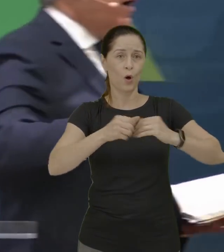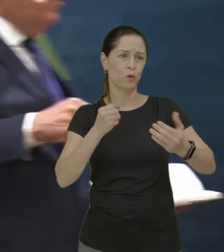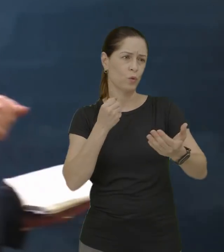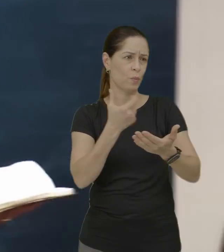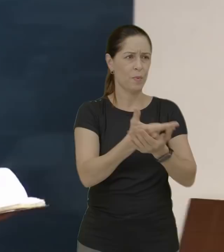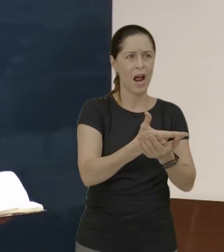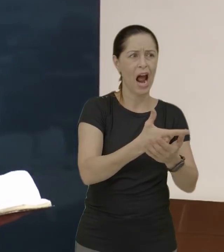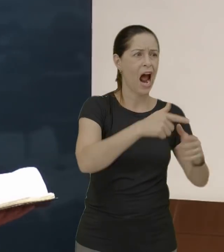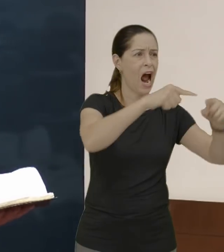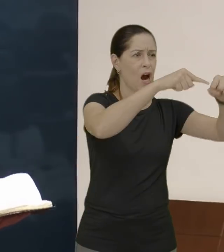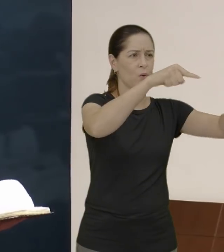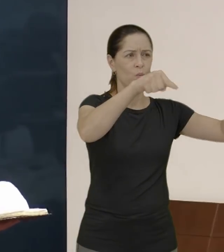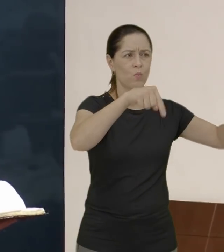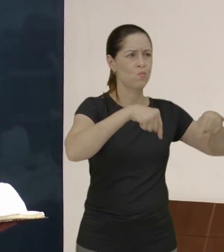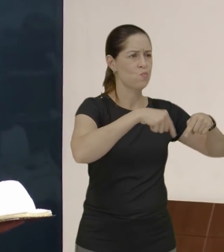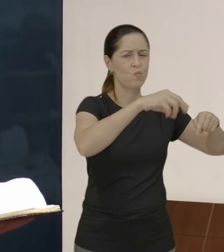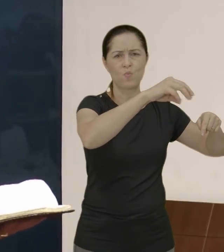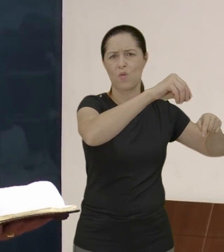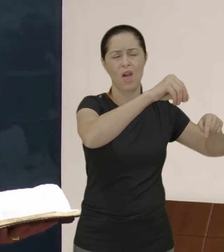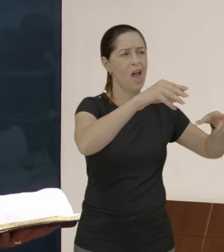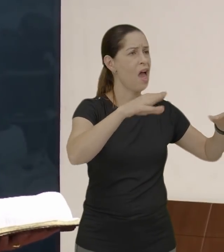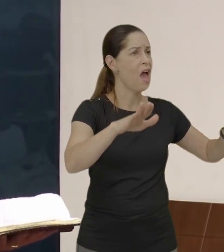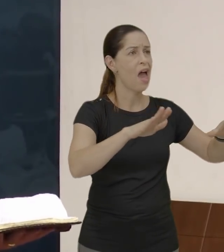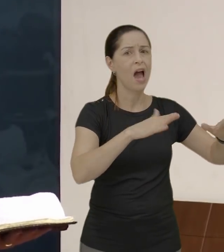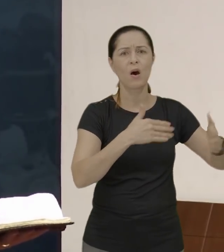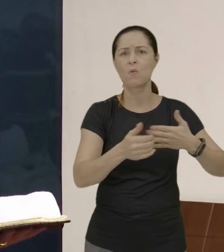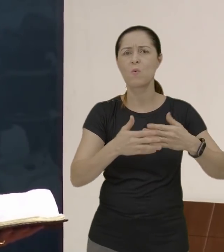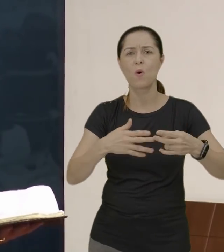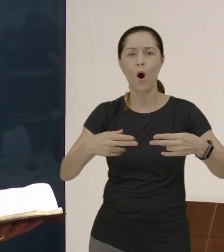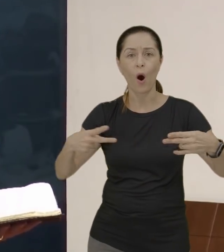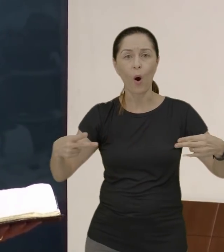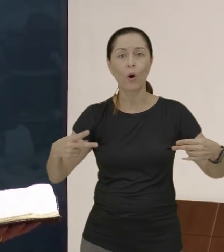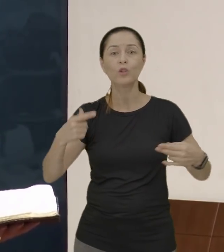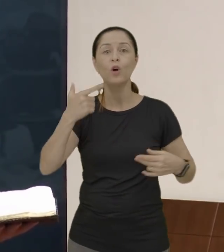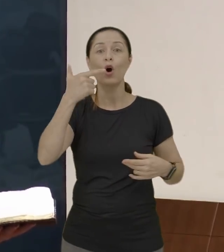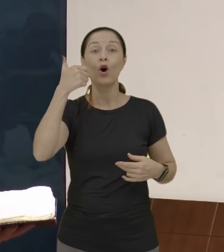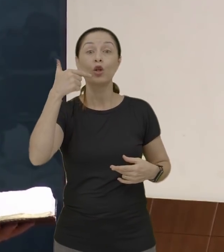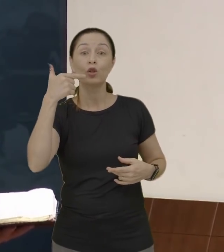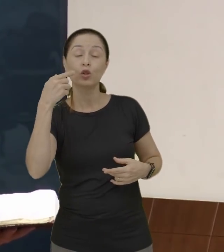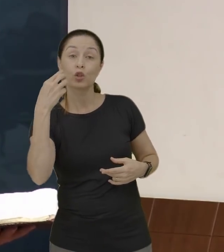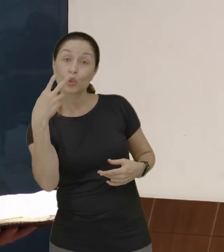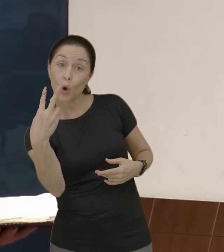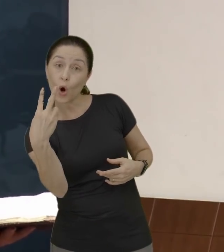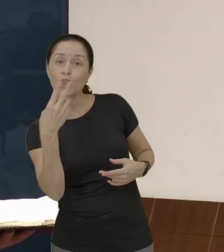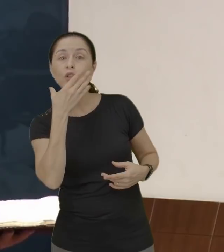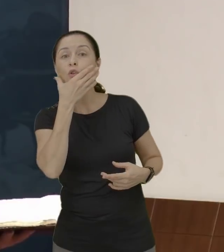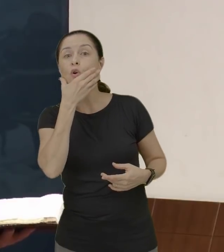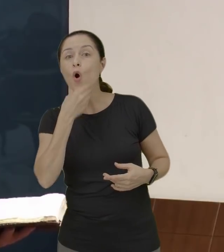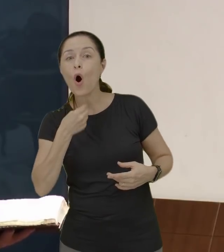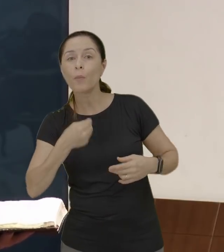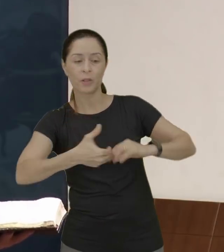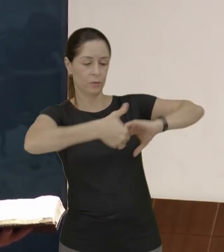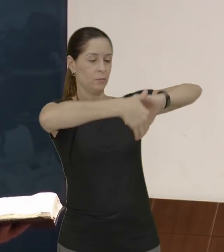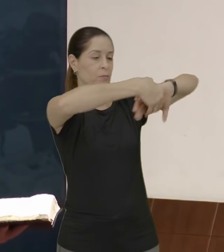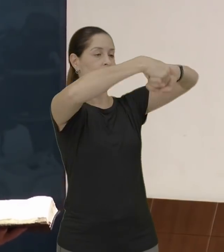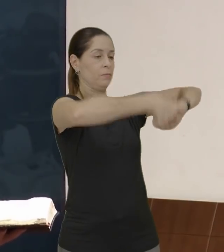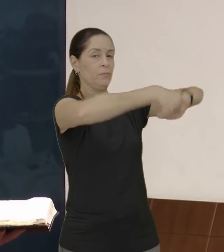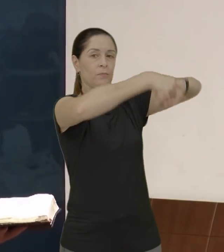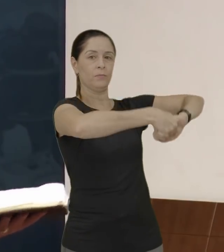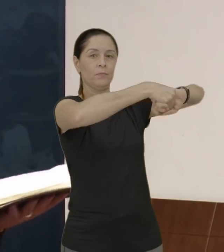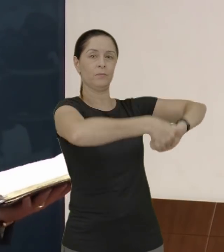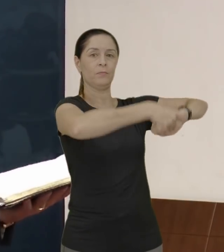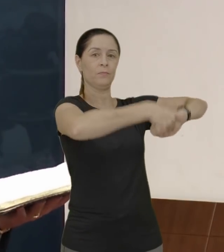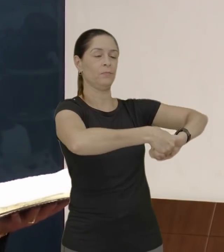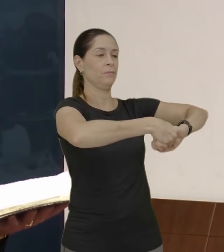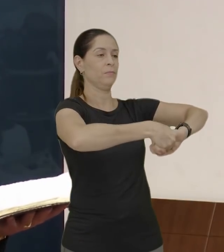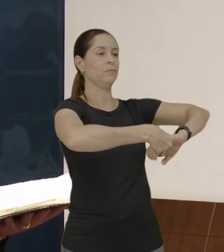tinha o hábito de dar a mão. Quando 2 homens, ao fazer um negócio, davam a mão, está feito. Essa era a expressão, está feito.